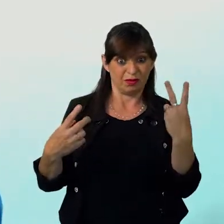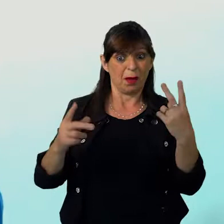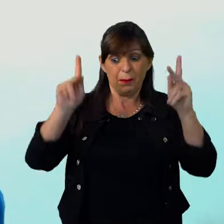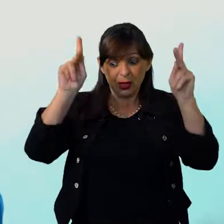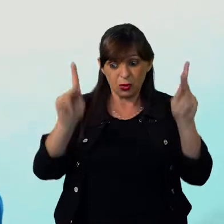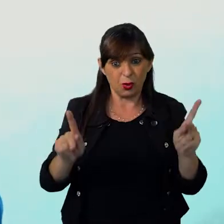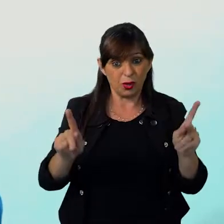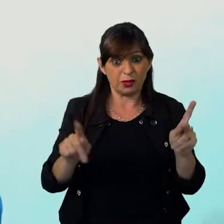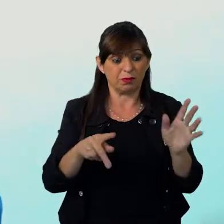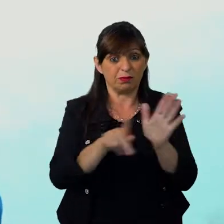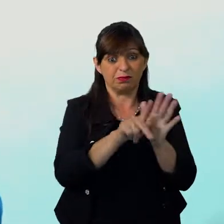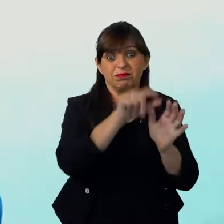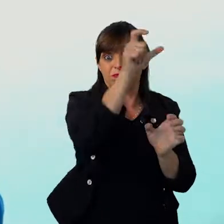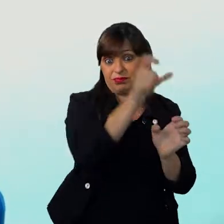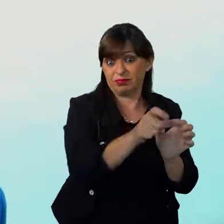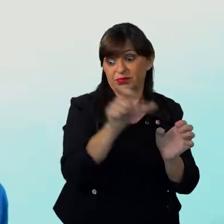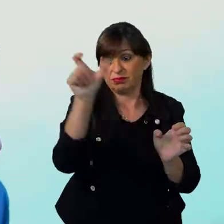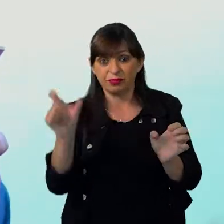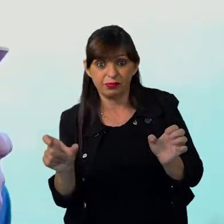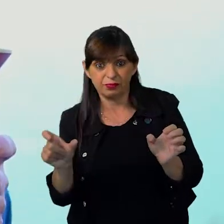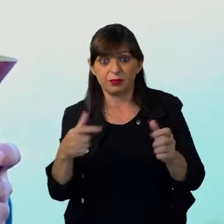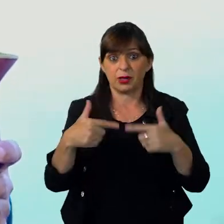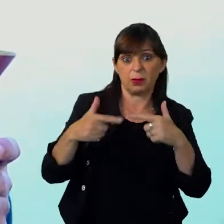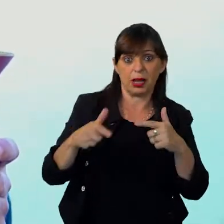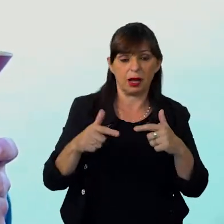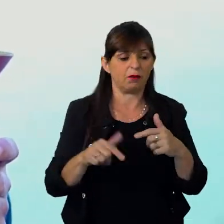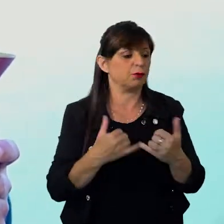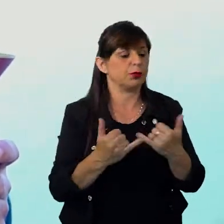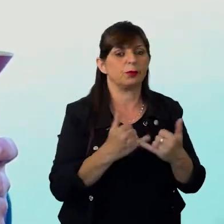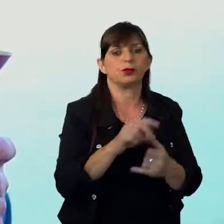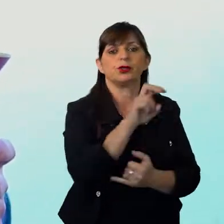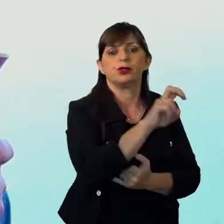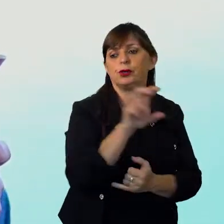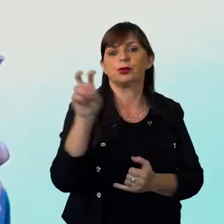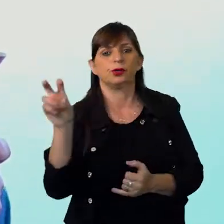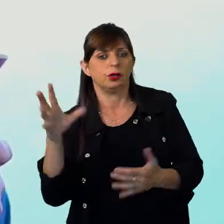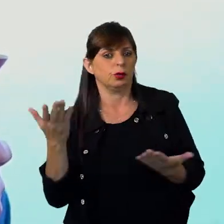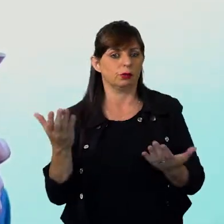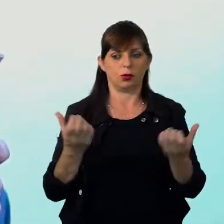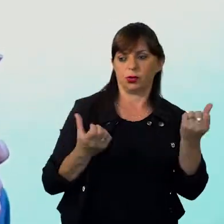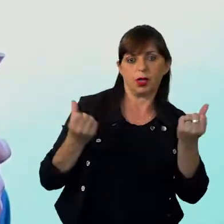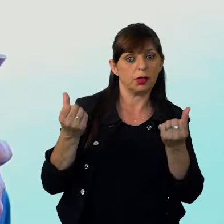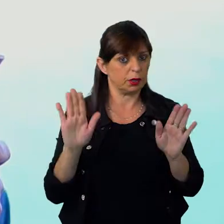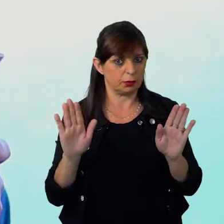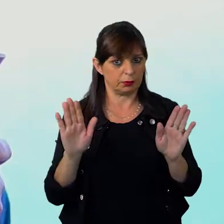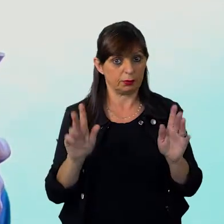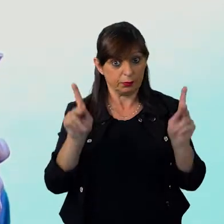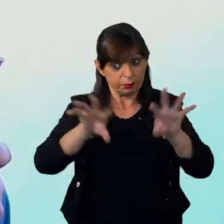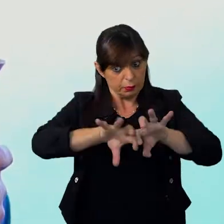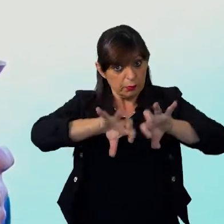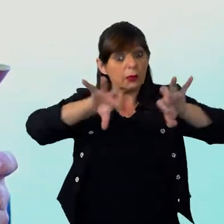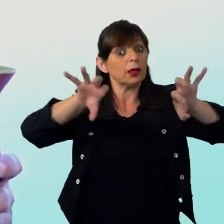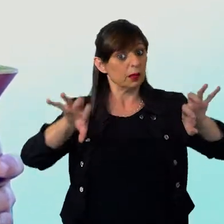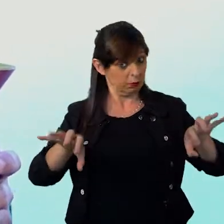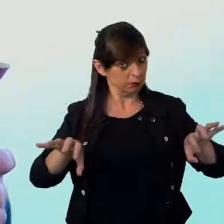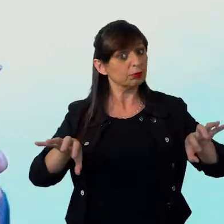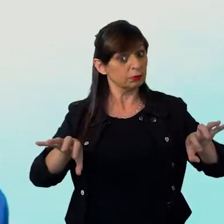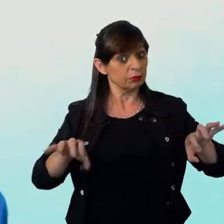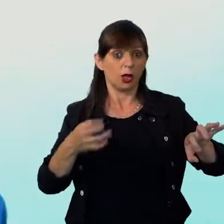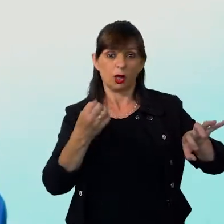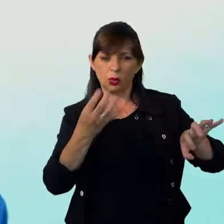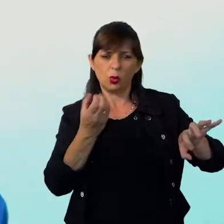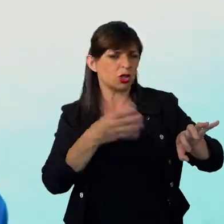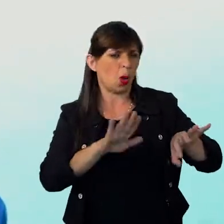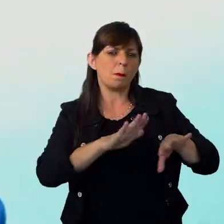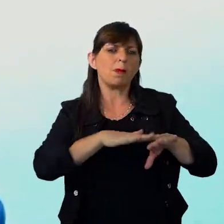é essa é a denominação a junção de uma o gol mais balsas de duas ou mais voltas